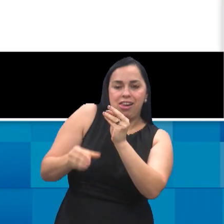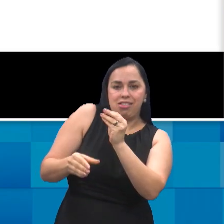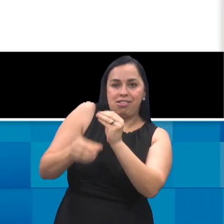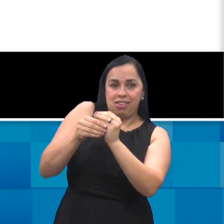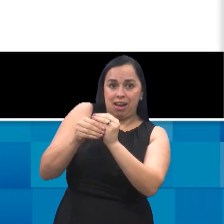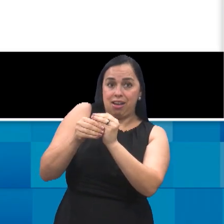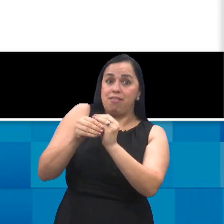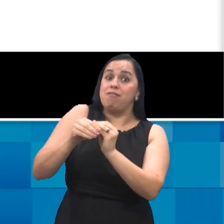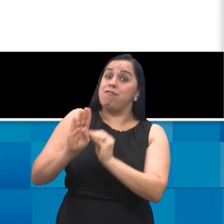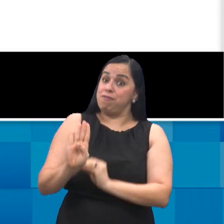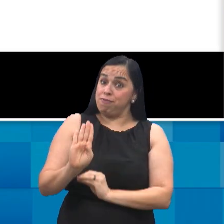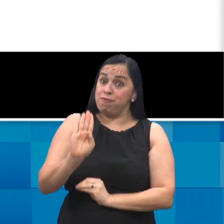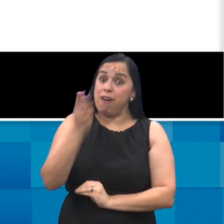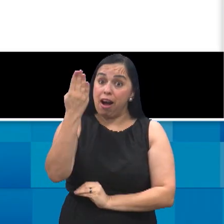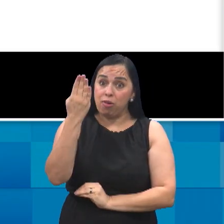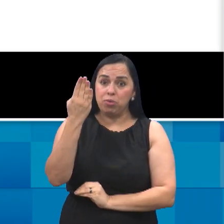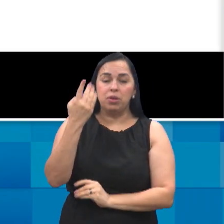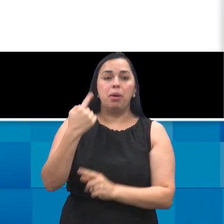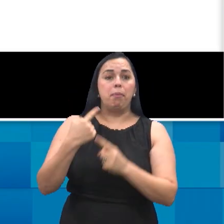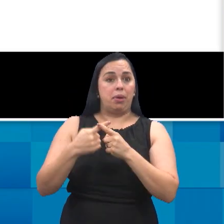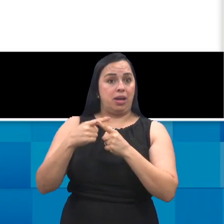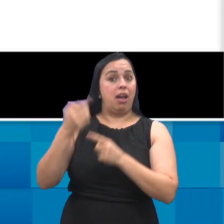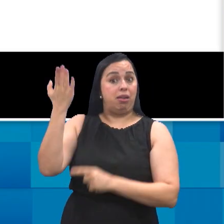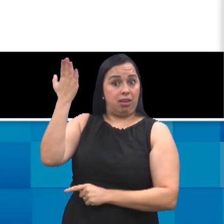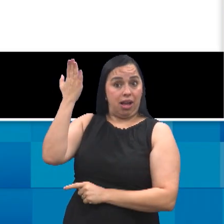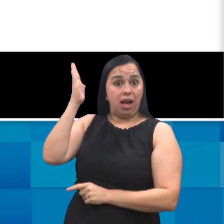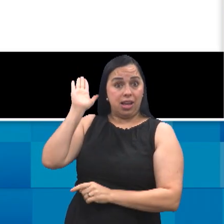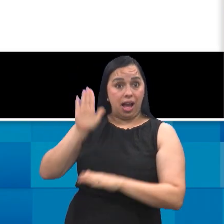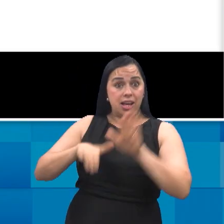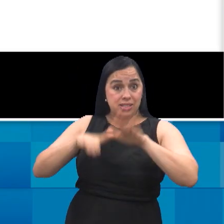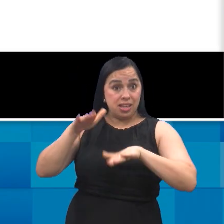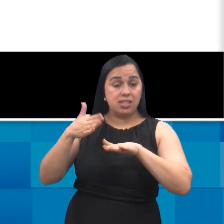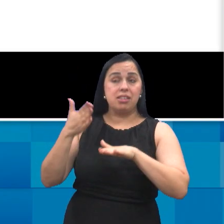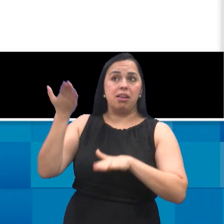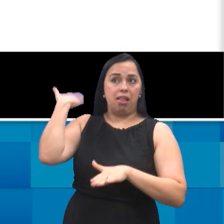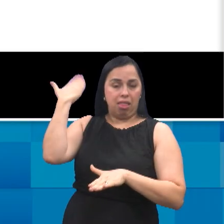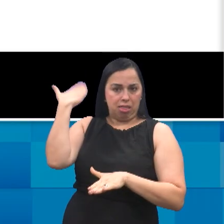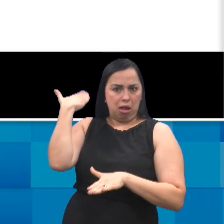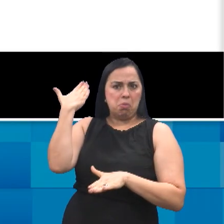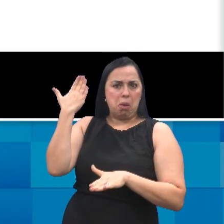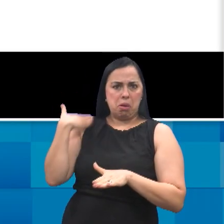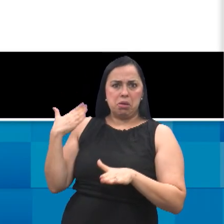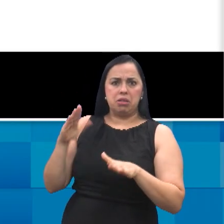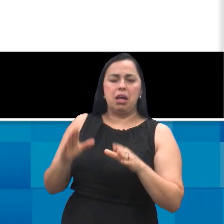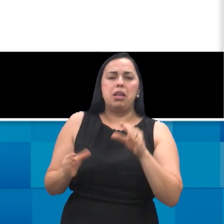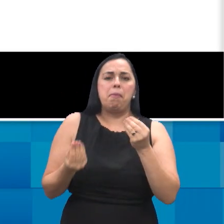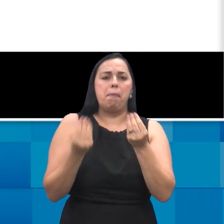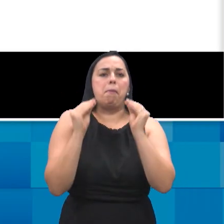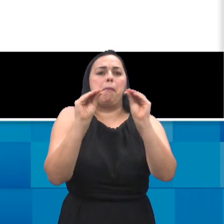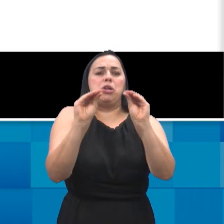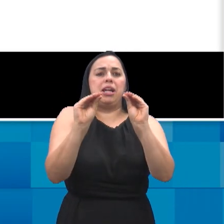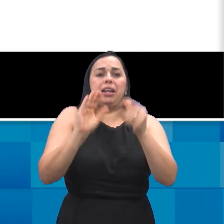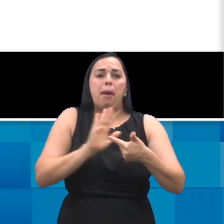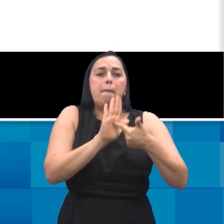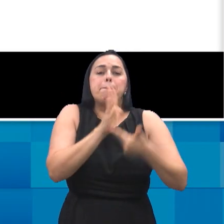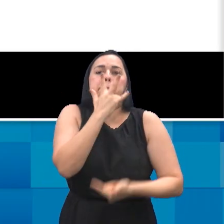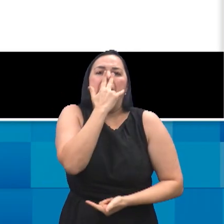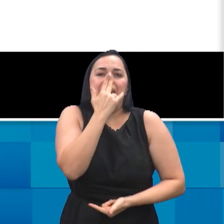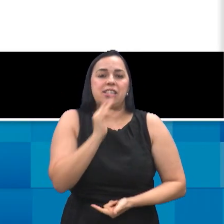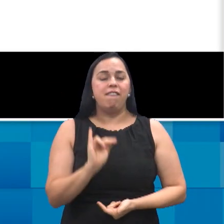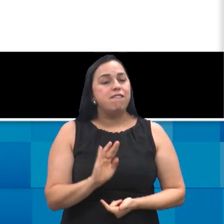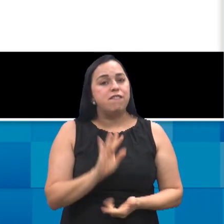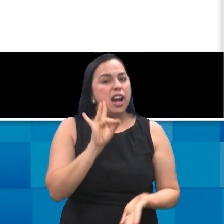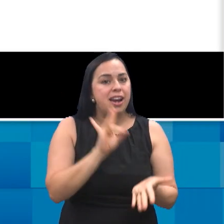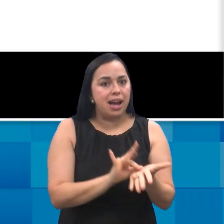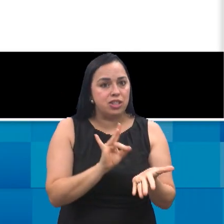apócrifos, ataques antigos, inclusive, e colocar e postar como se aquilo fosse um fato, fosse verdade. Até porque, quando a